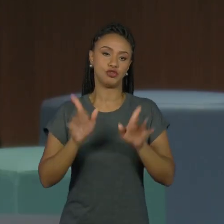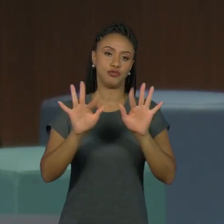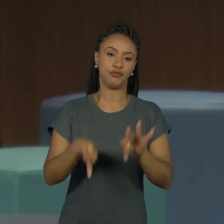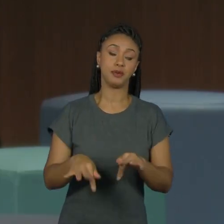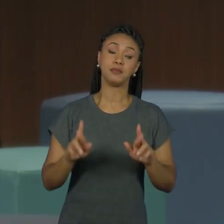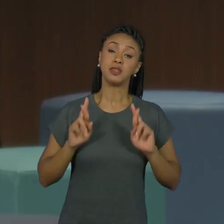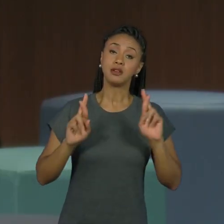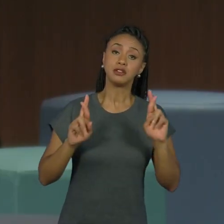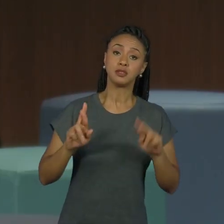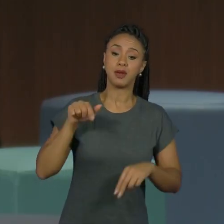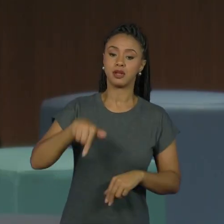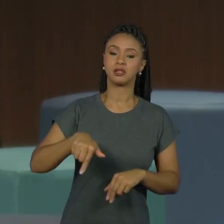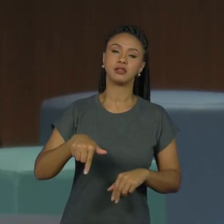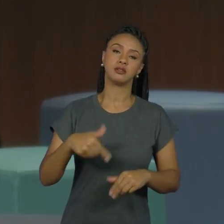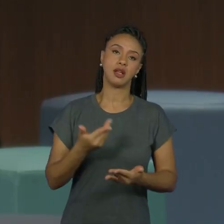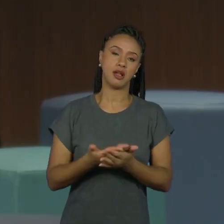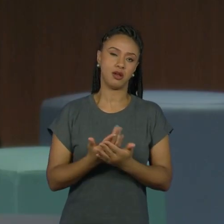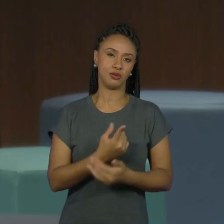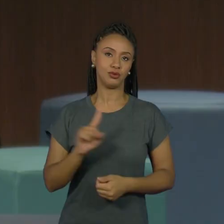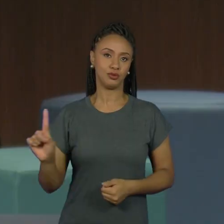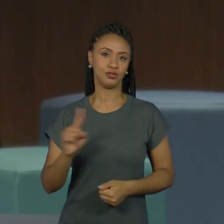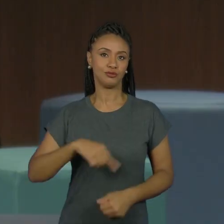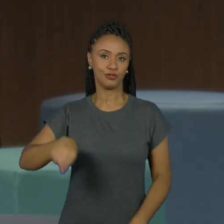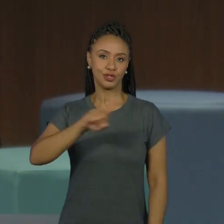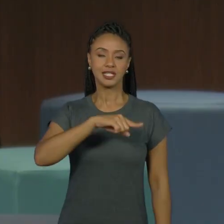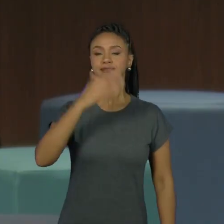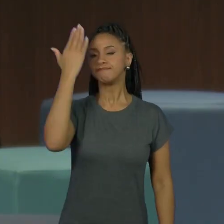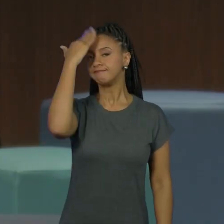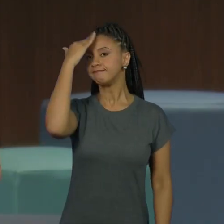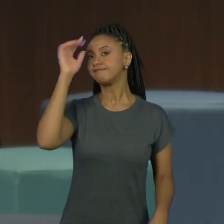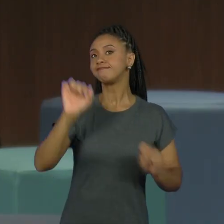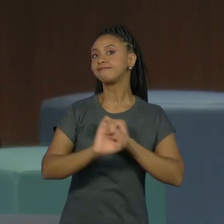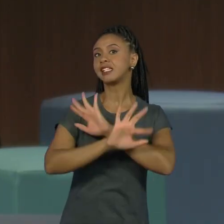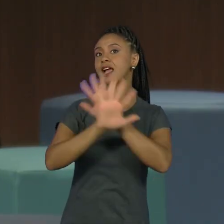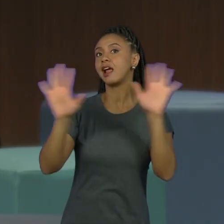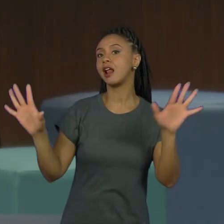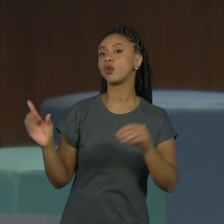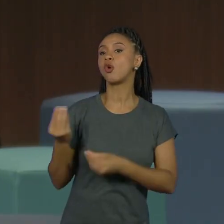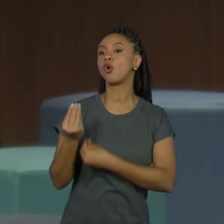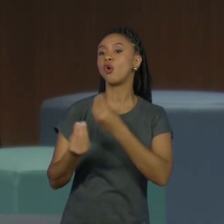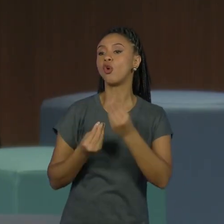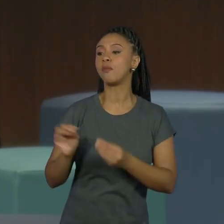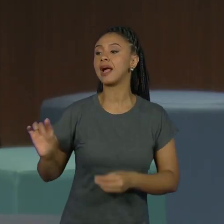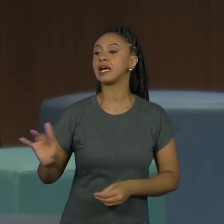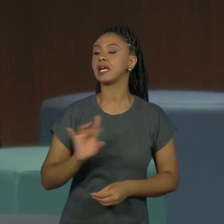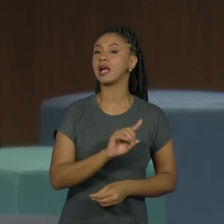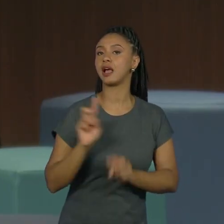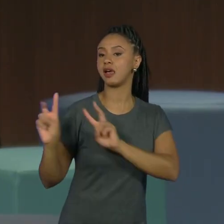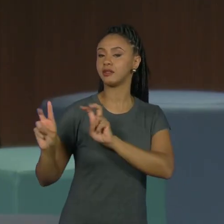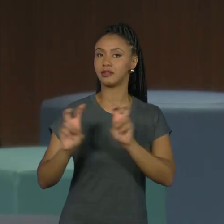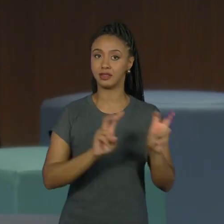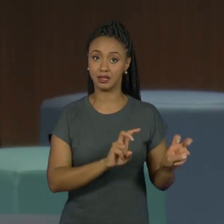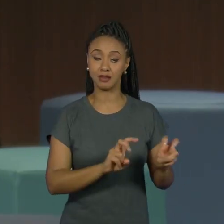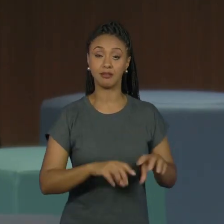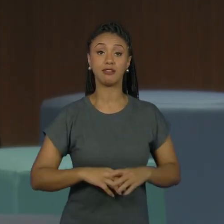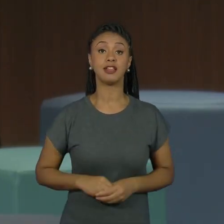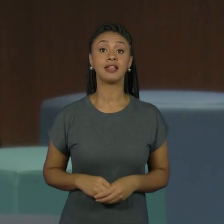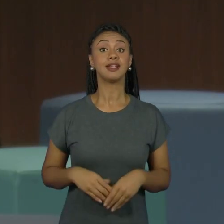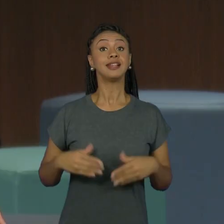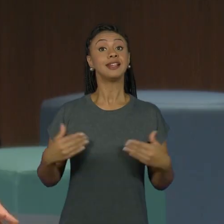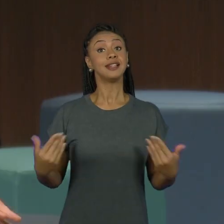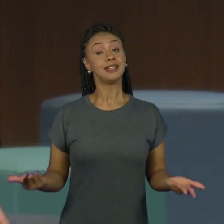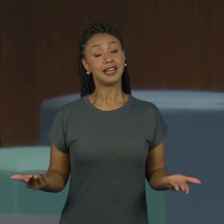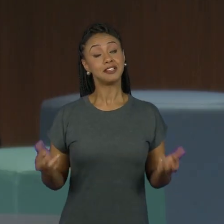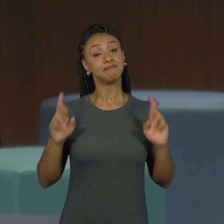último conteúdo é ter entendido onde que fica cada um dos temas que a gente vem falando